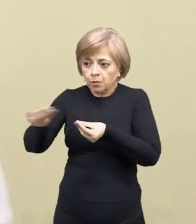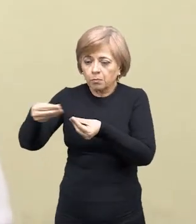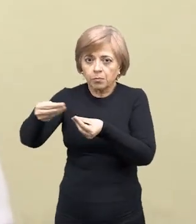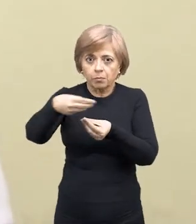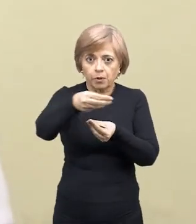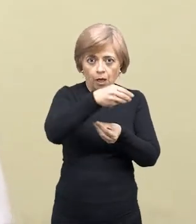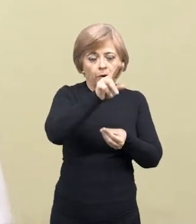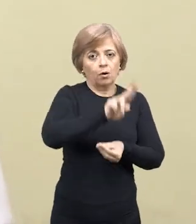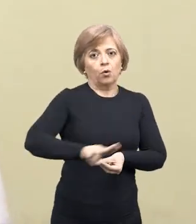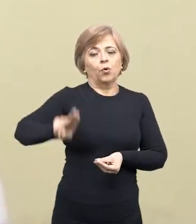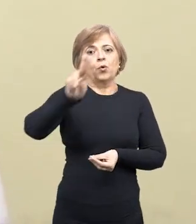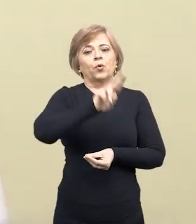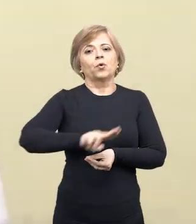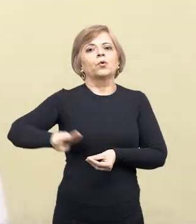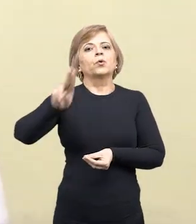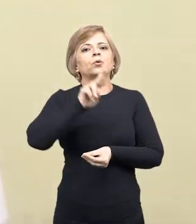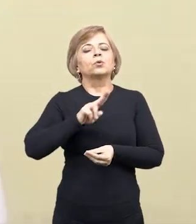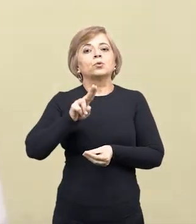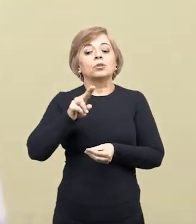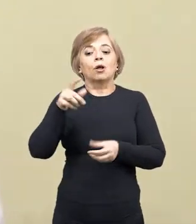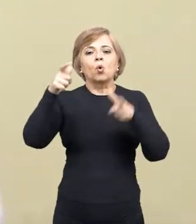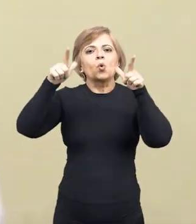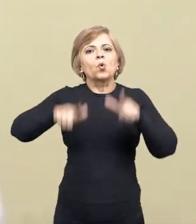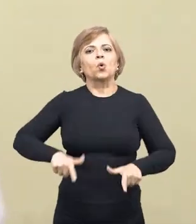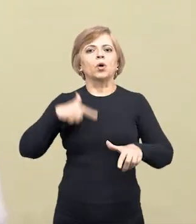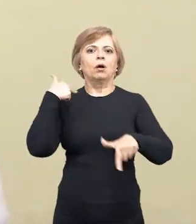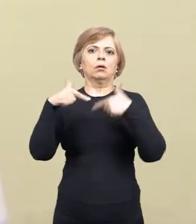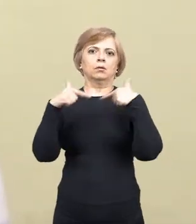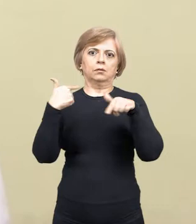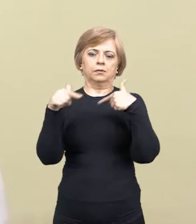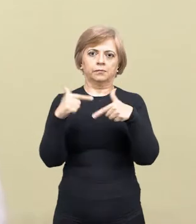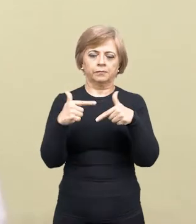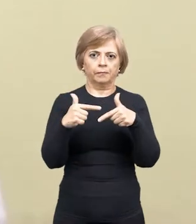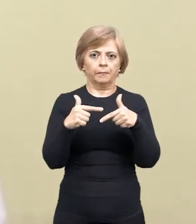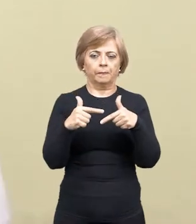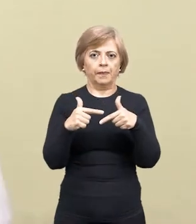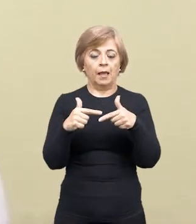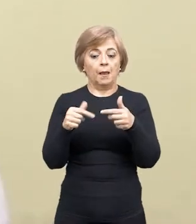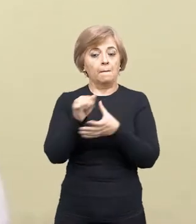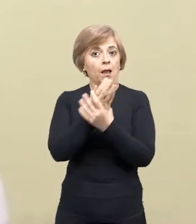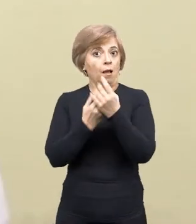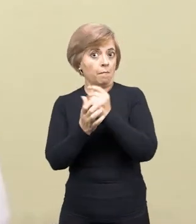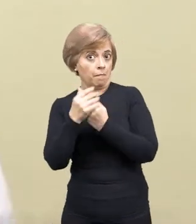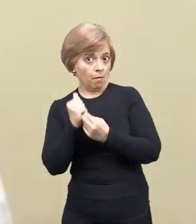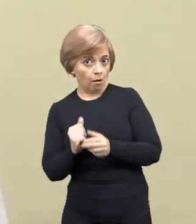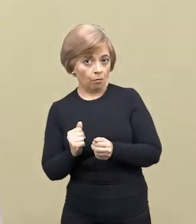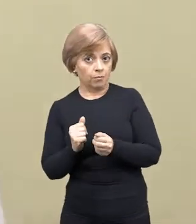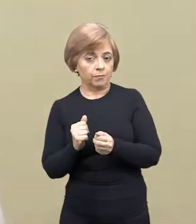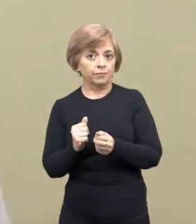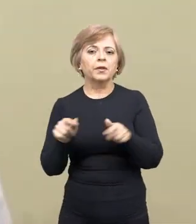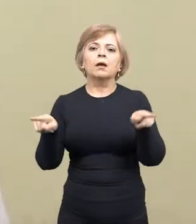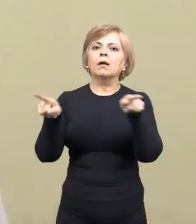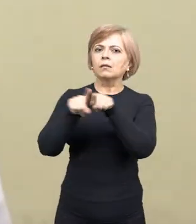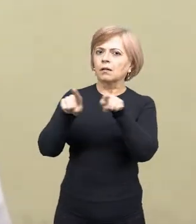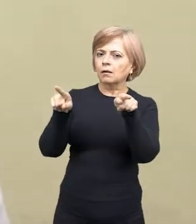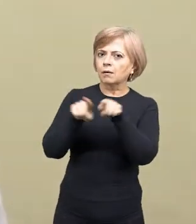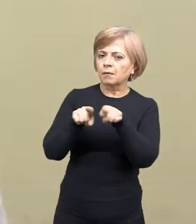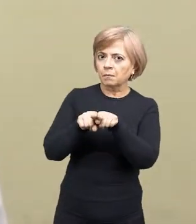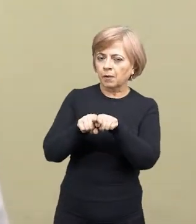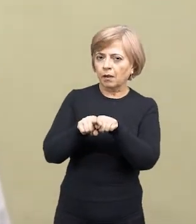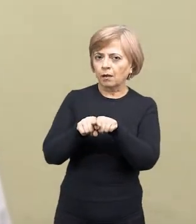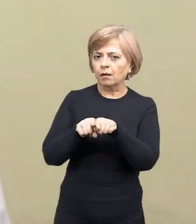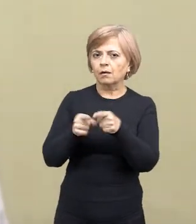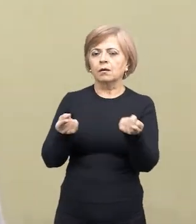para serem utilizados na estação de trabalho, tanto para a higienização das mãos quanto para